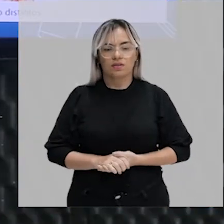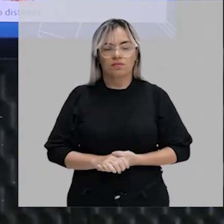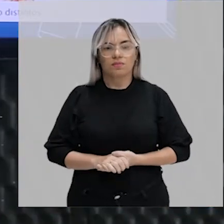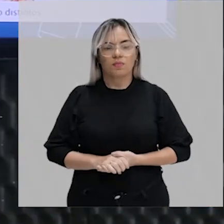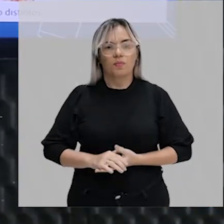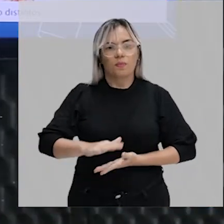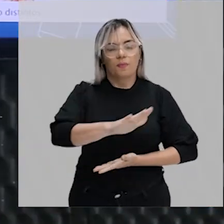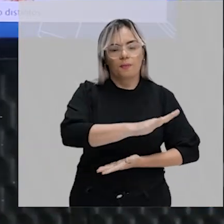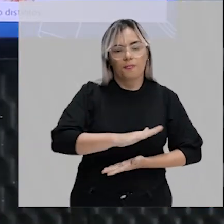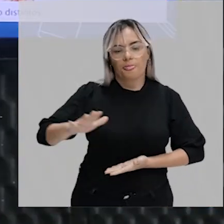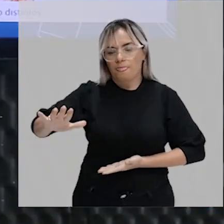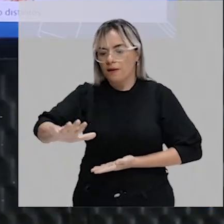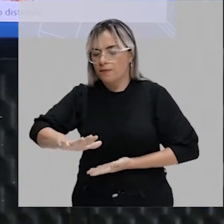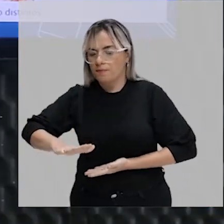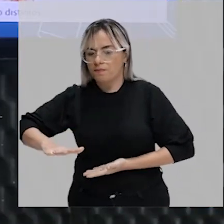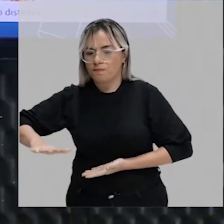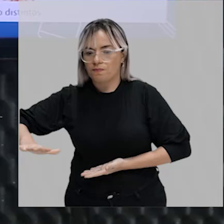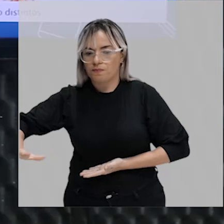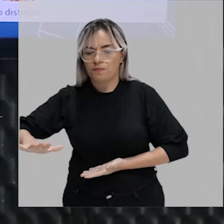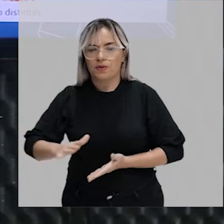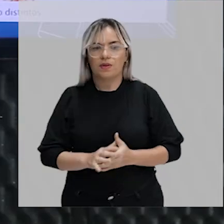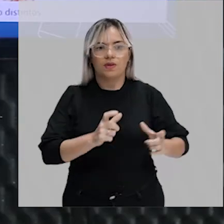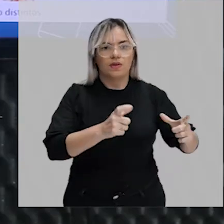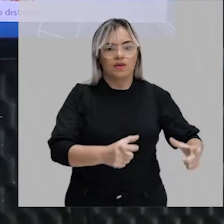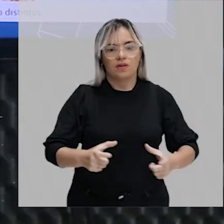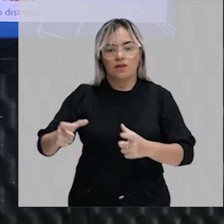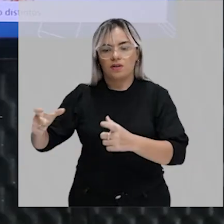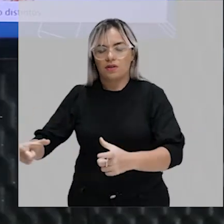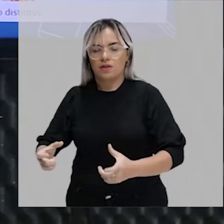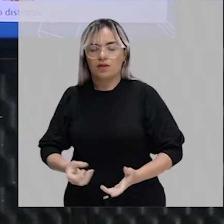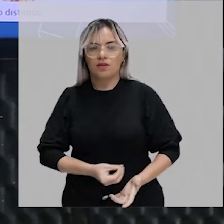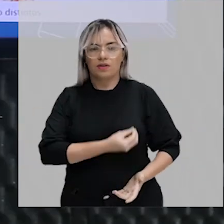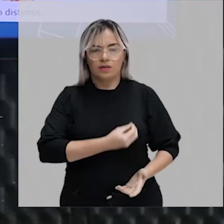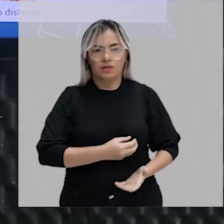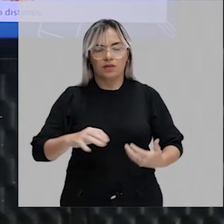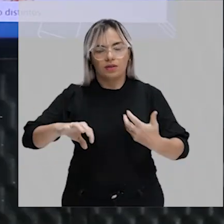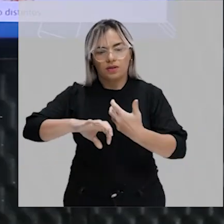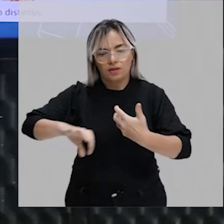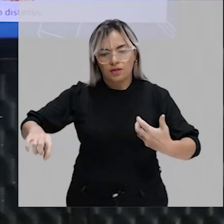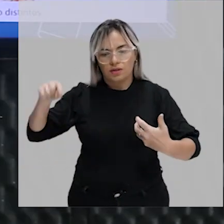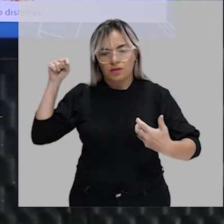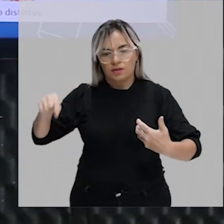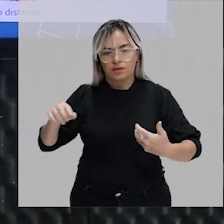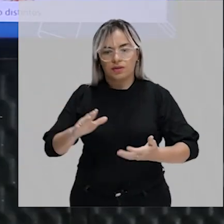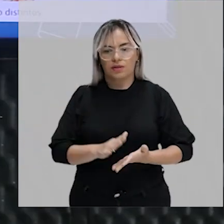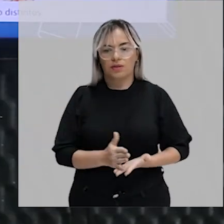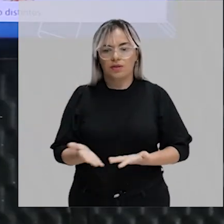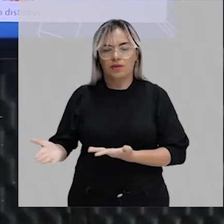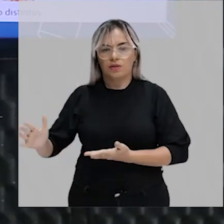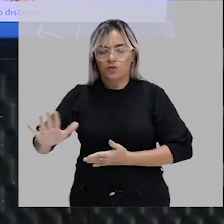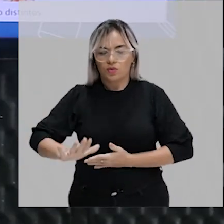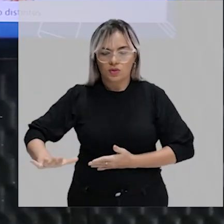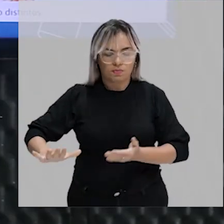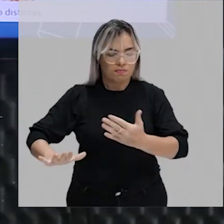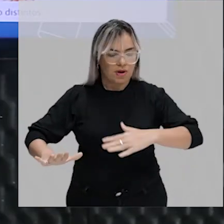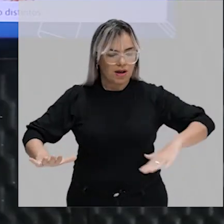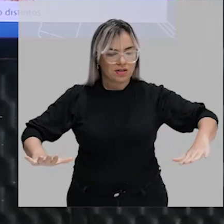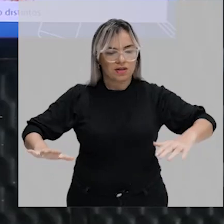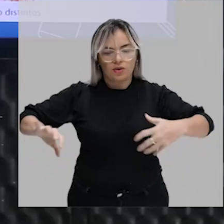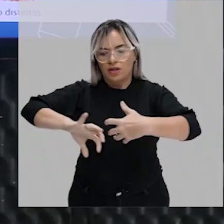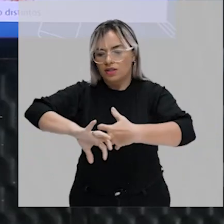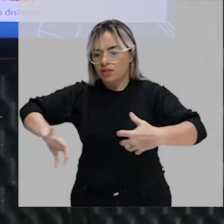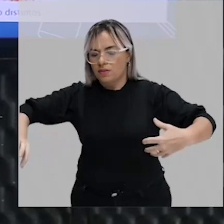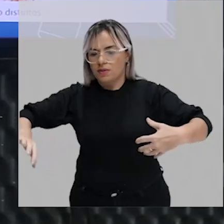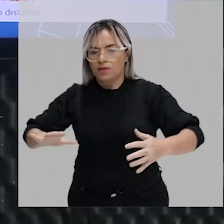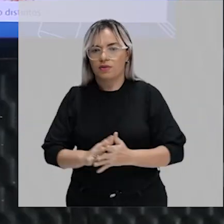habitat? Habitat é o ambiente onde os indivíduos vivem. Esse tipo de isolamento também é chamado de isolamento espacial.